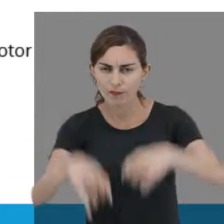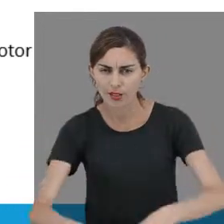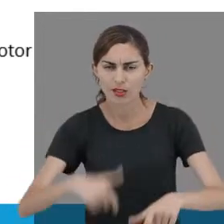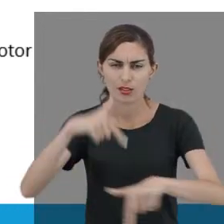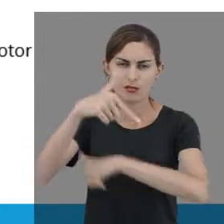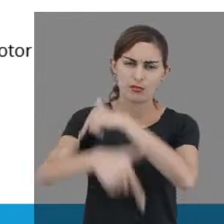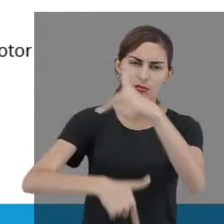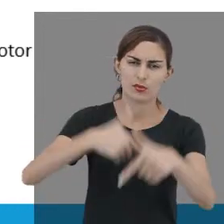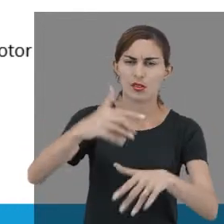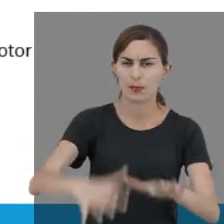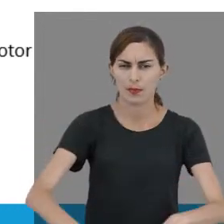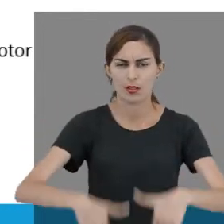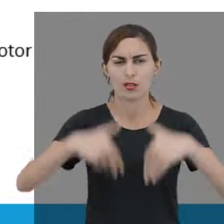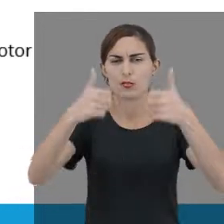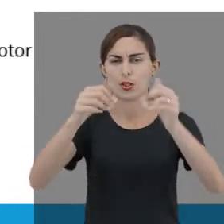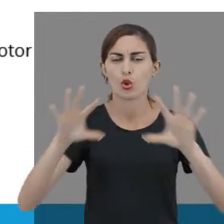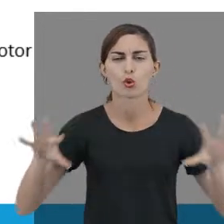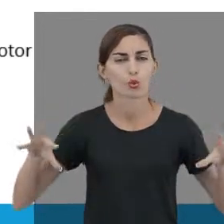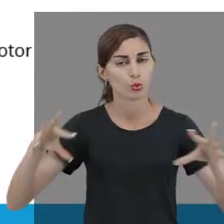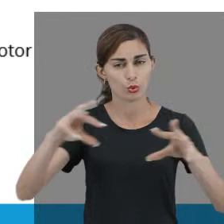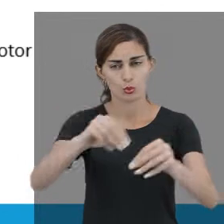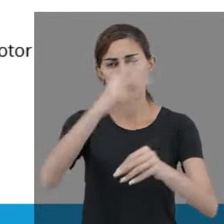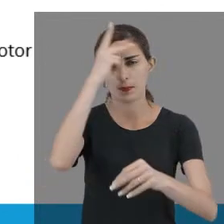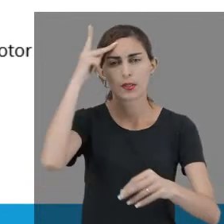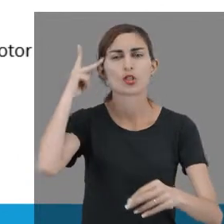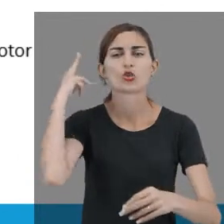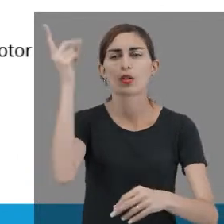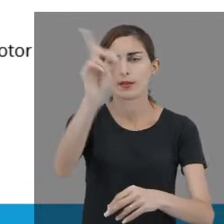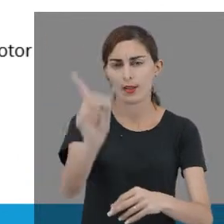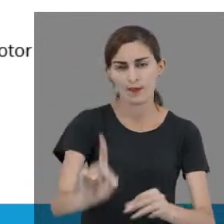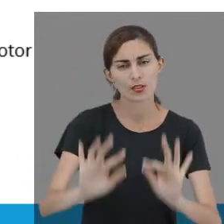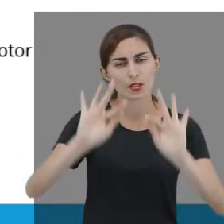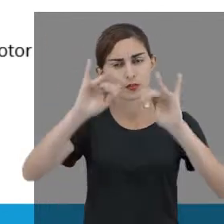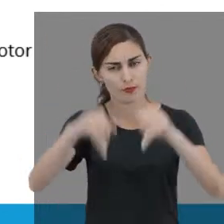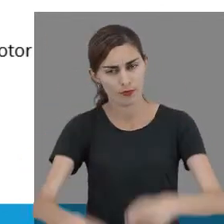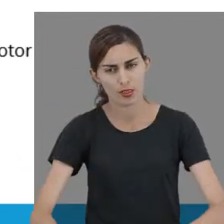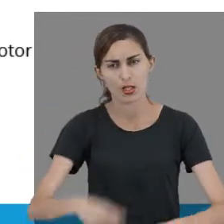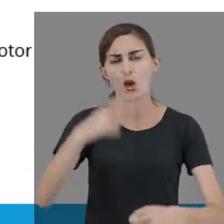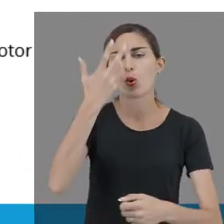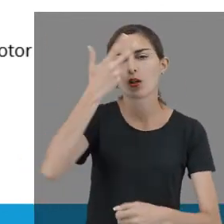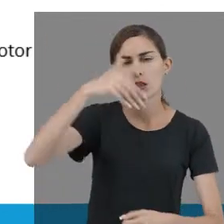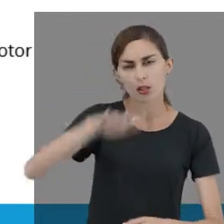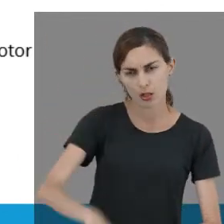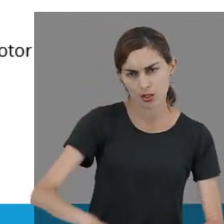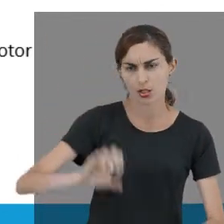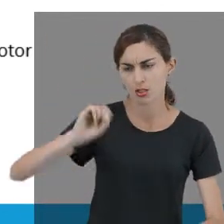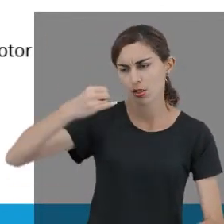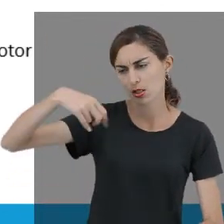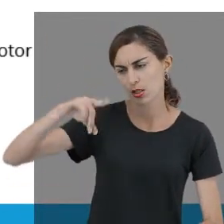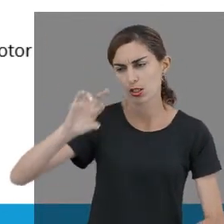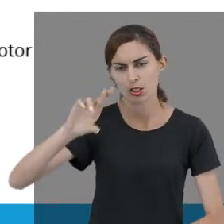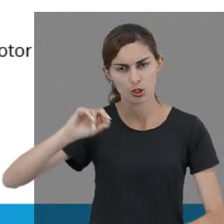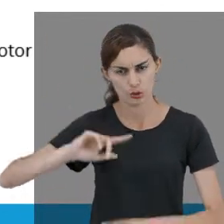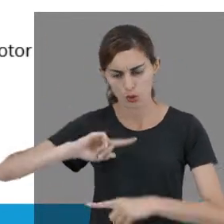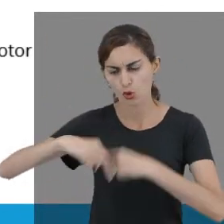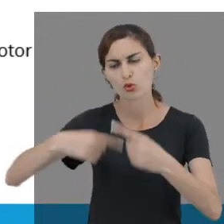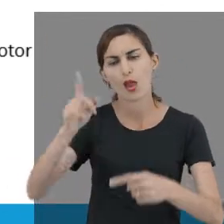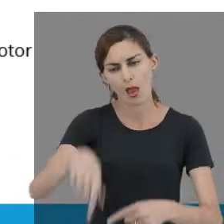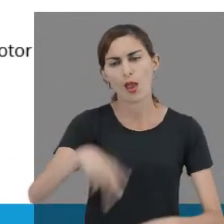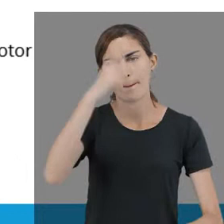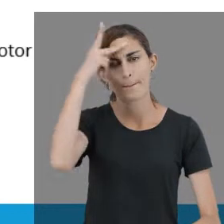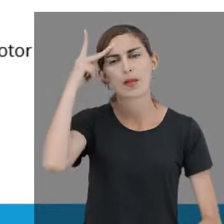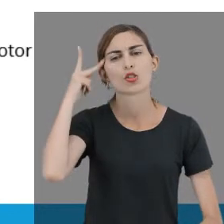contexto, de forma que no final trabalha melhor para todas as pessoas com deficiência. Então, no final, uma criança com